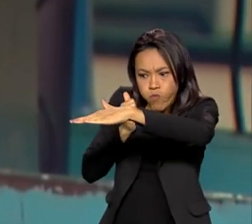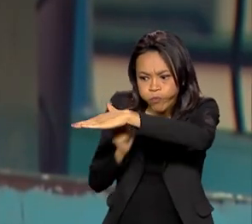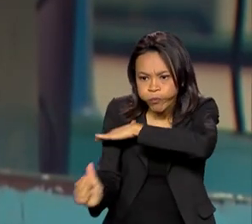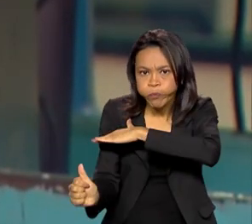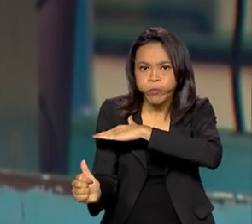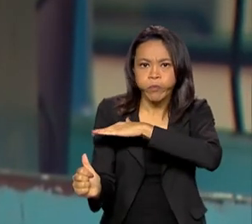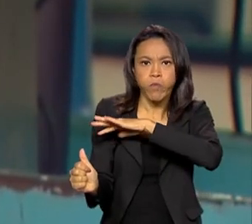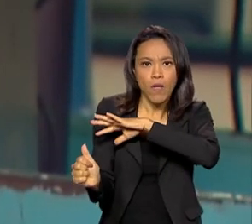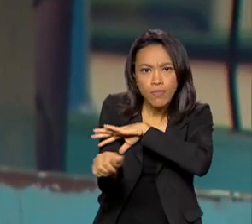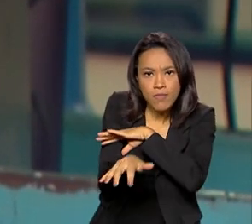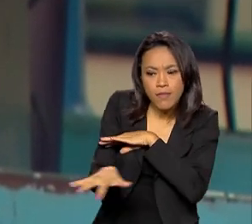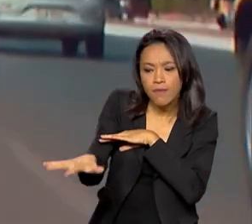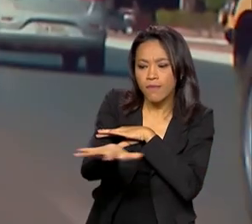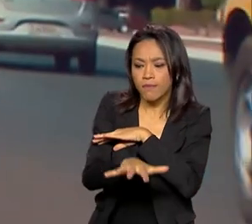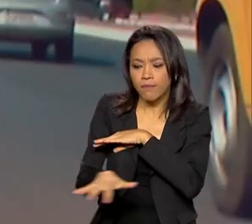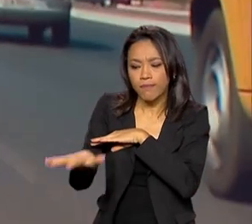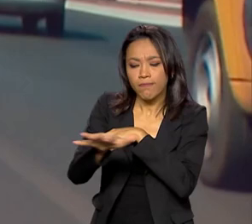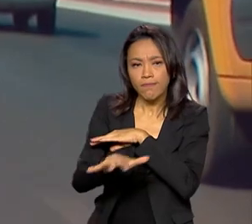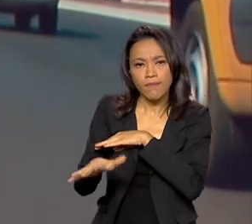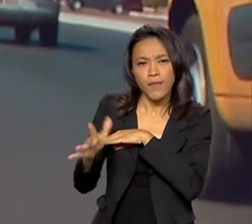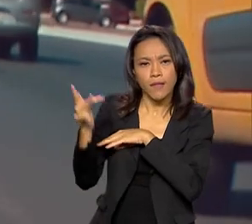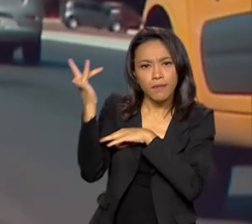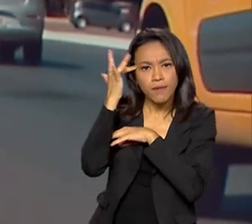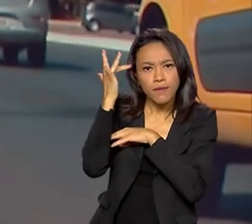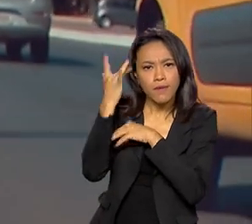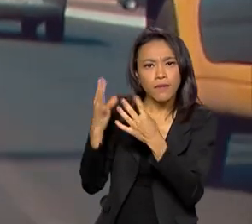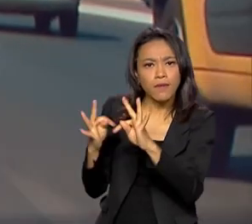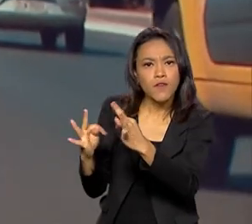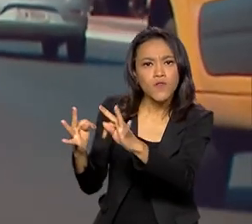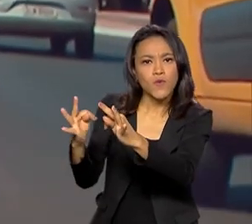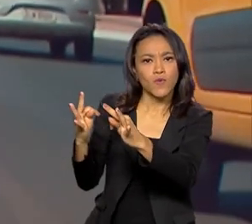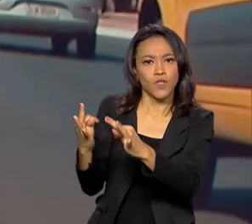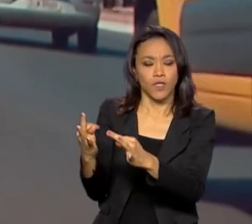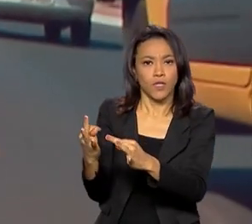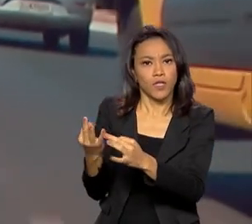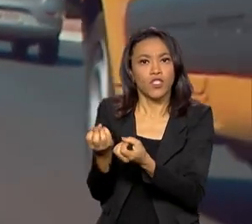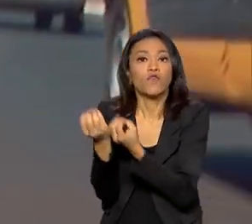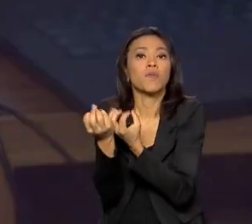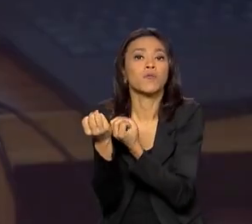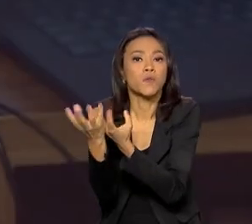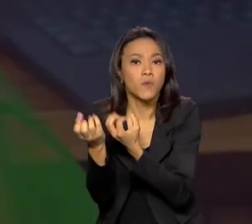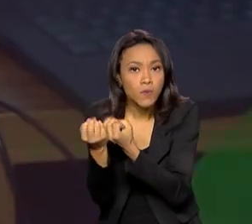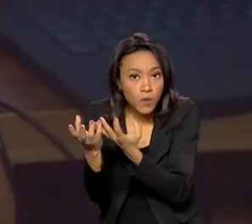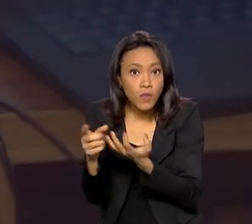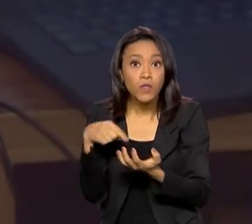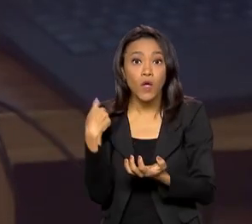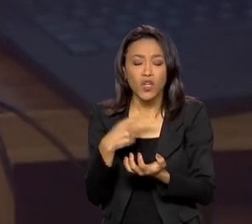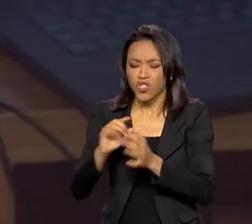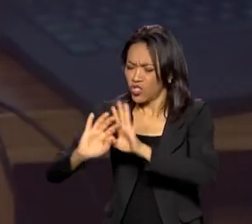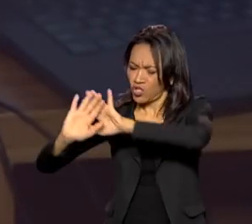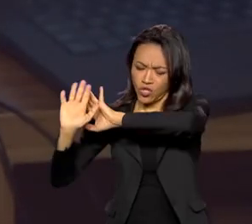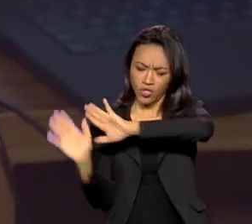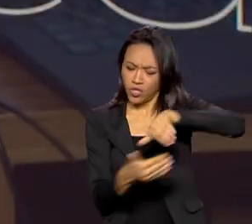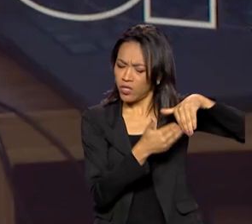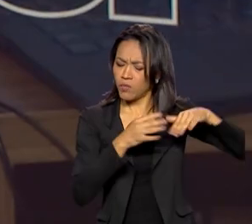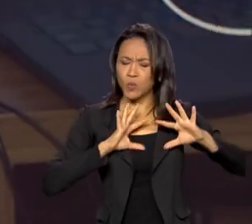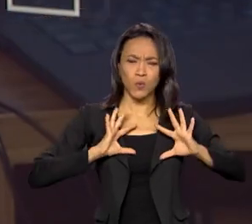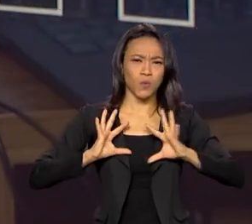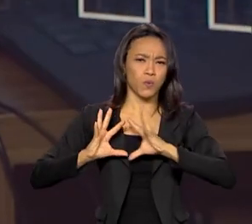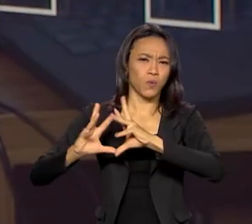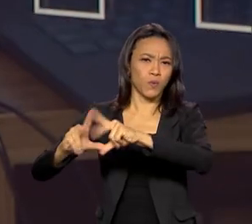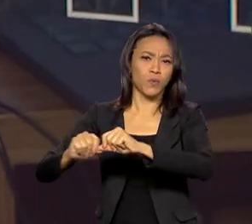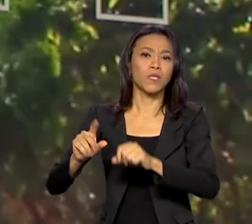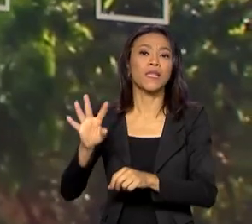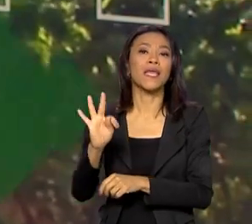própria área, no setor de tecnologia da informação. Nós praticamente renovamos toda a nossa planta de